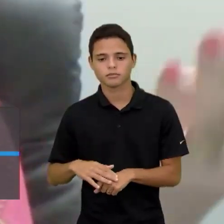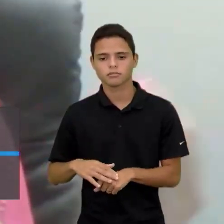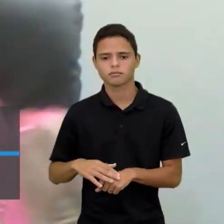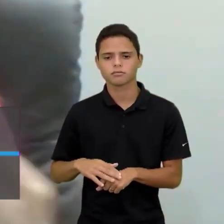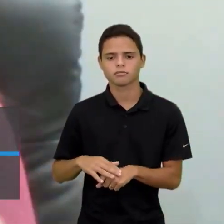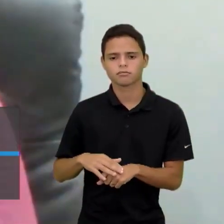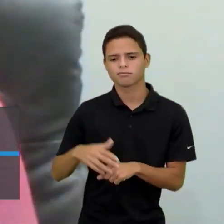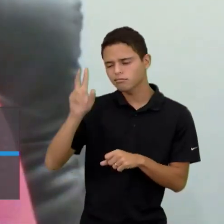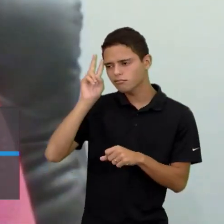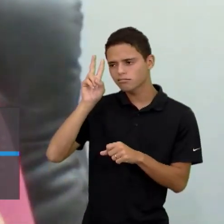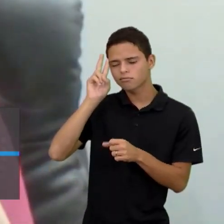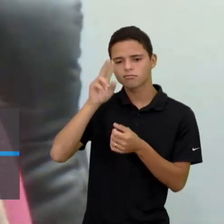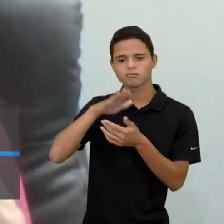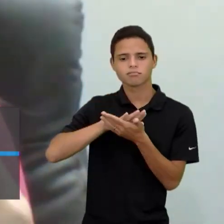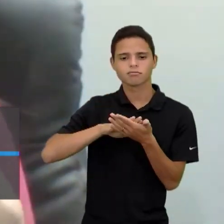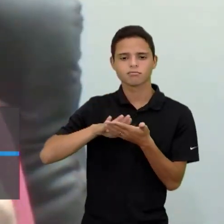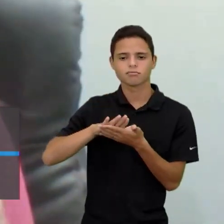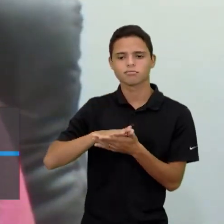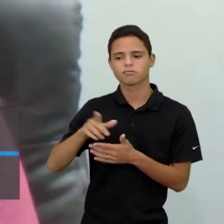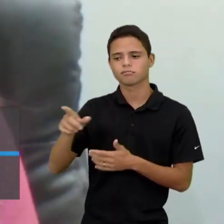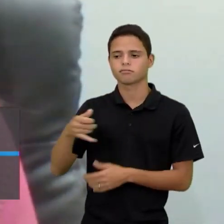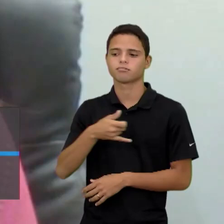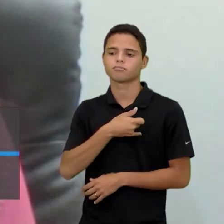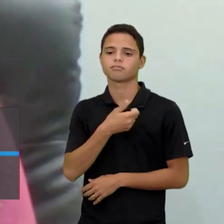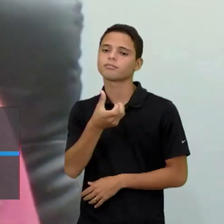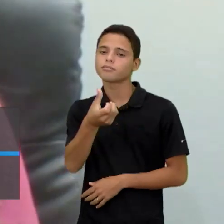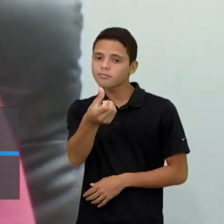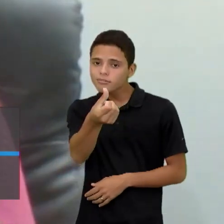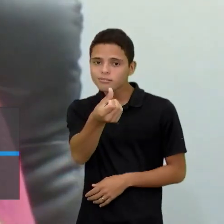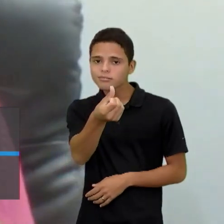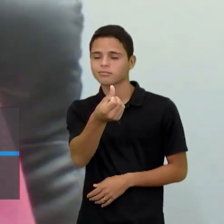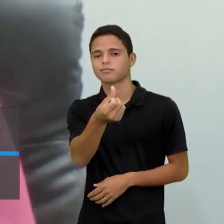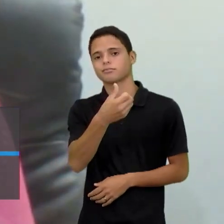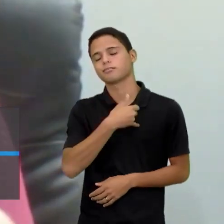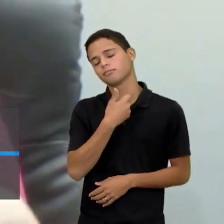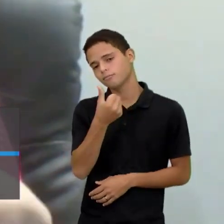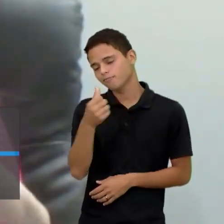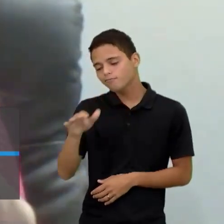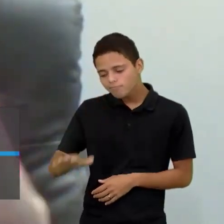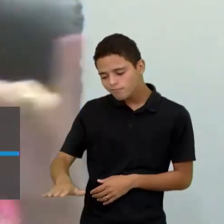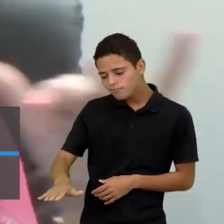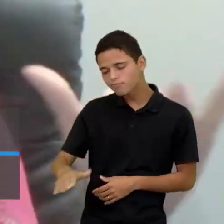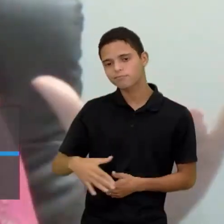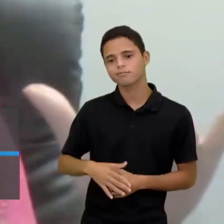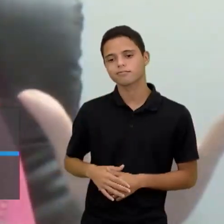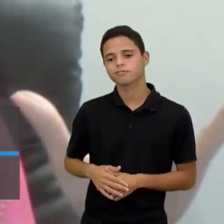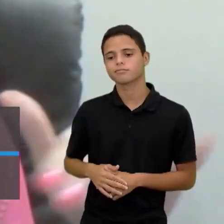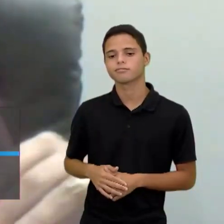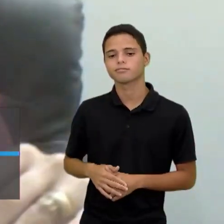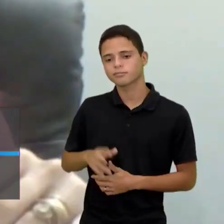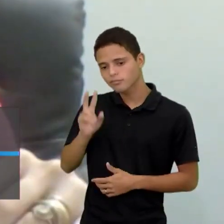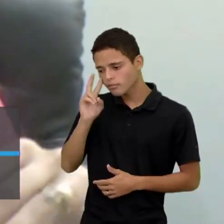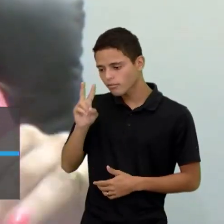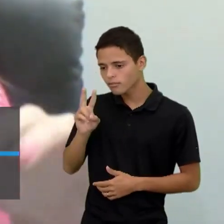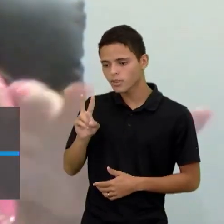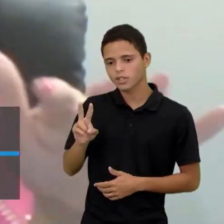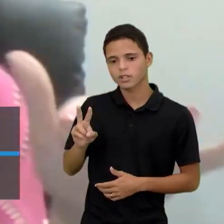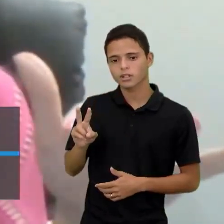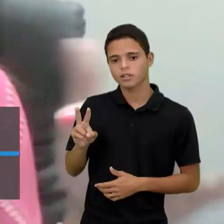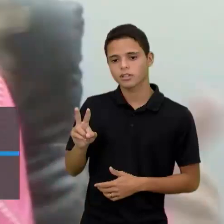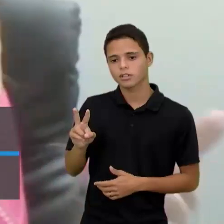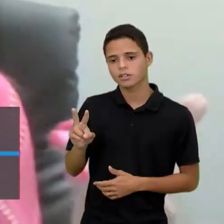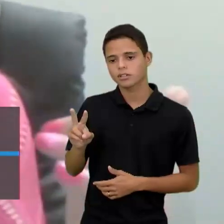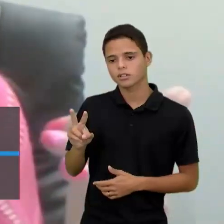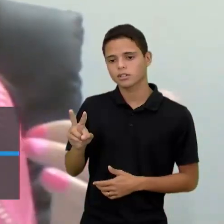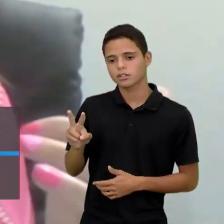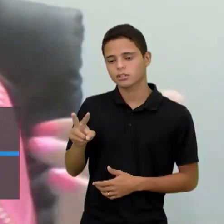a ver com a escola, ele tinha 6 aninhos e tudo. Então, na hora, eu não tive a resposta, mas na hora que eu fui sair, ele me